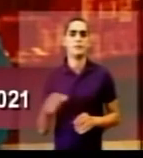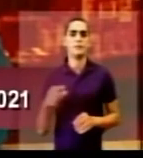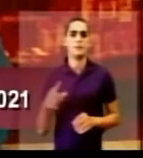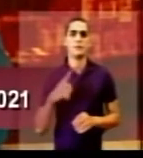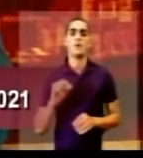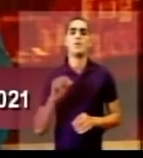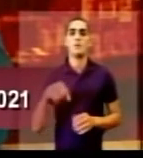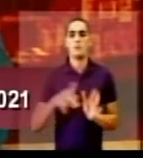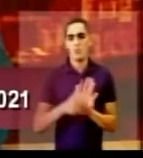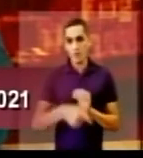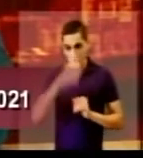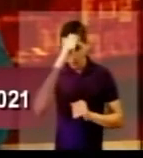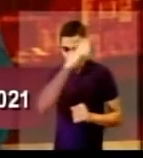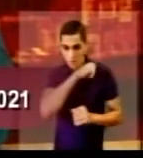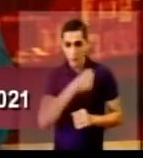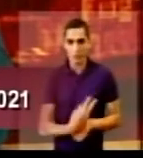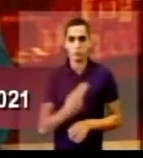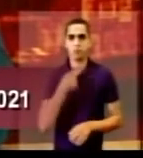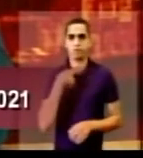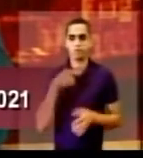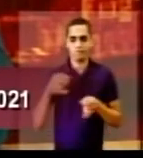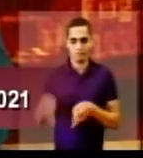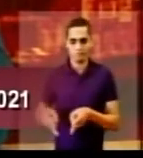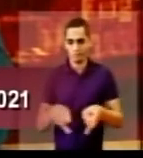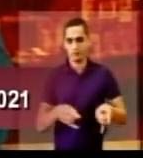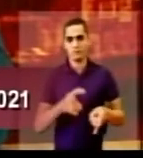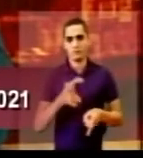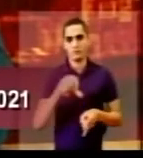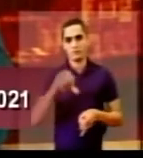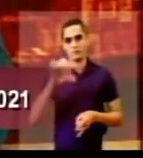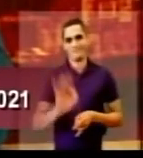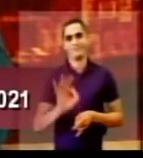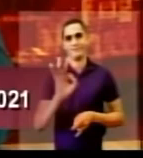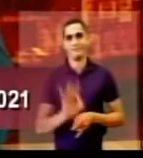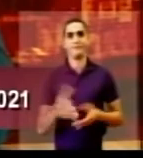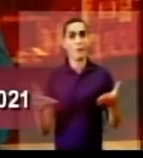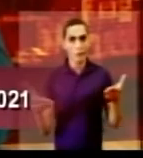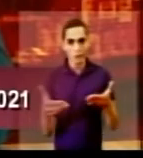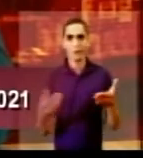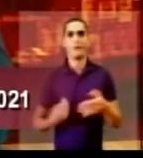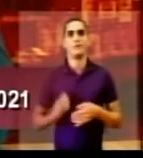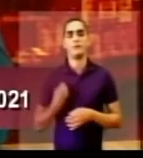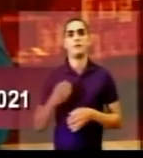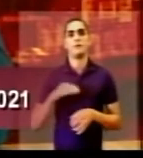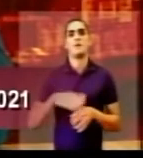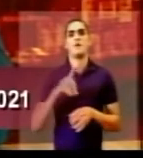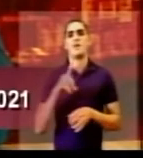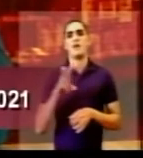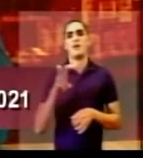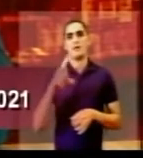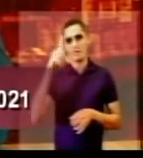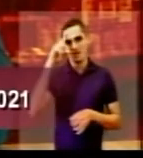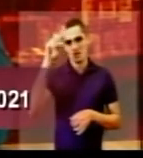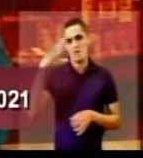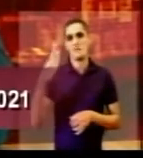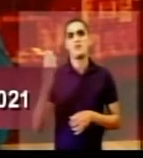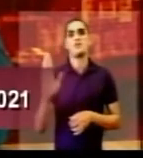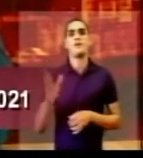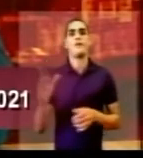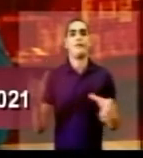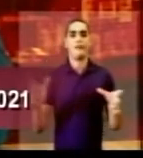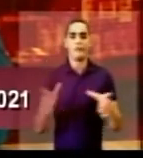ocupação de 59% hoje. Há mais de 15 dias, nós já estamos abaixo